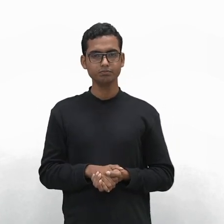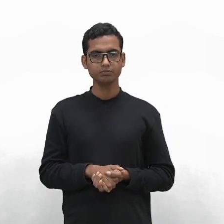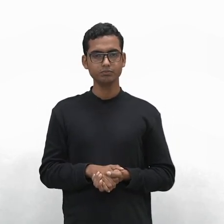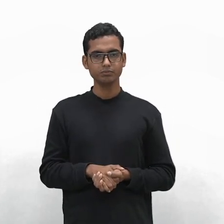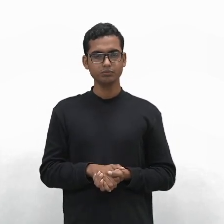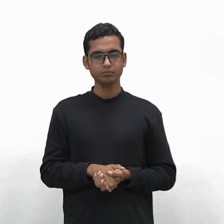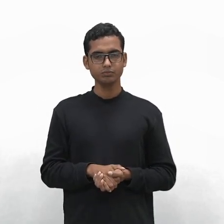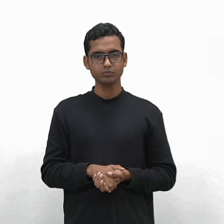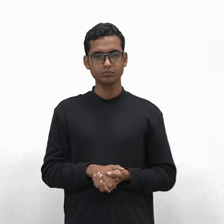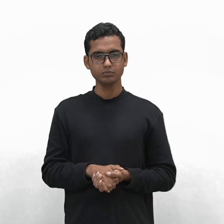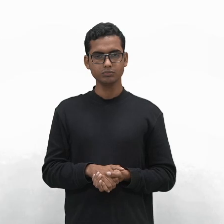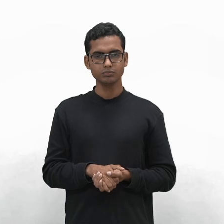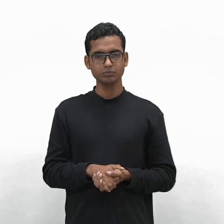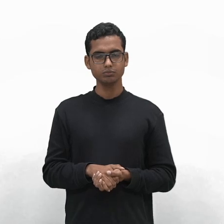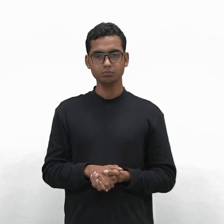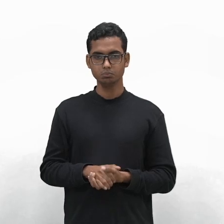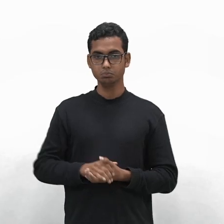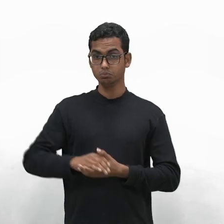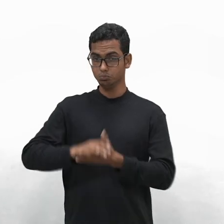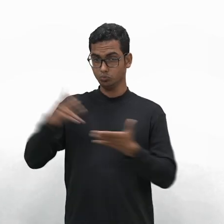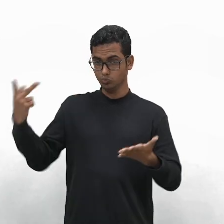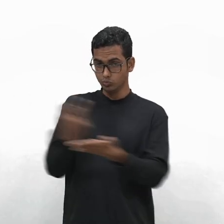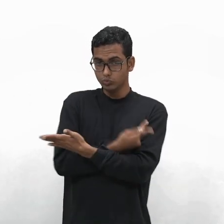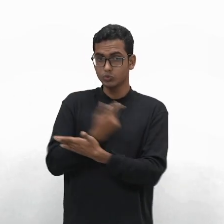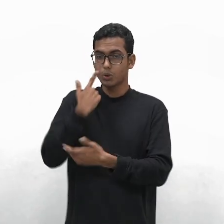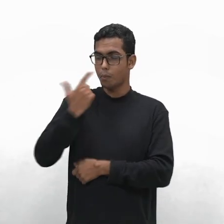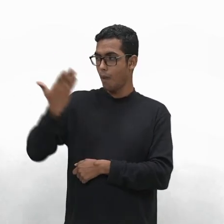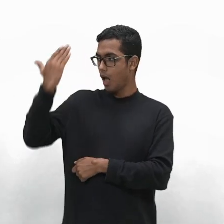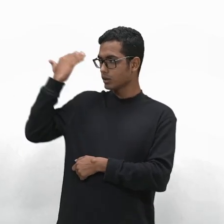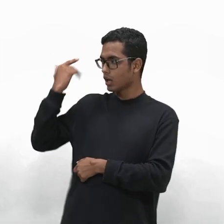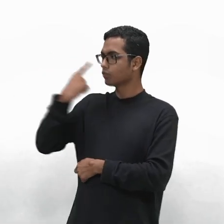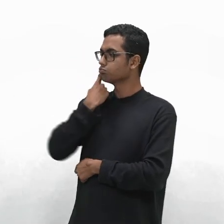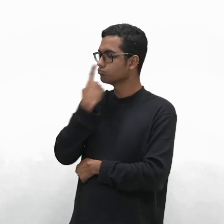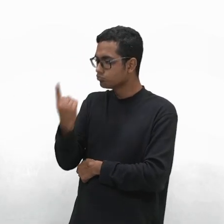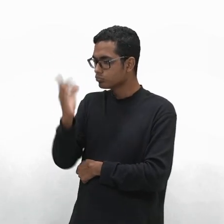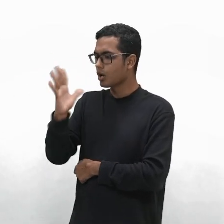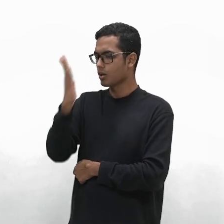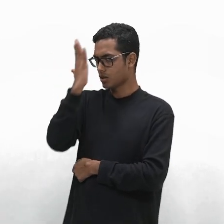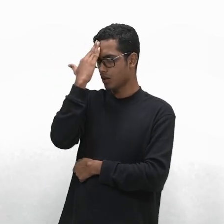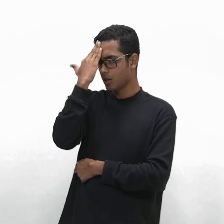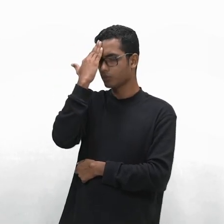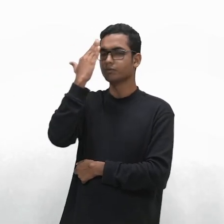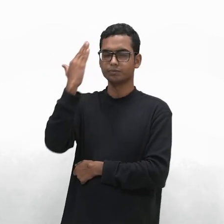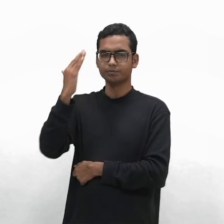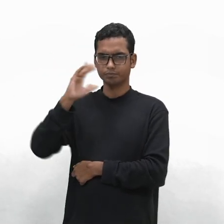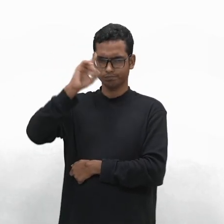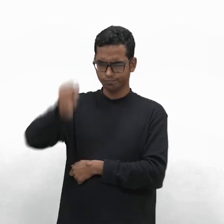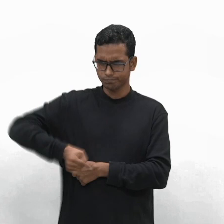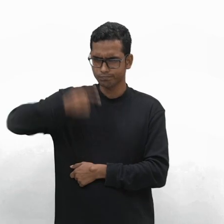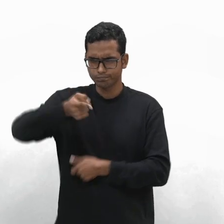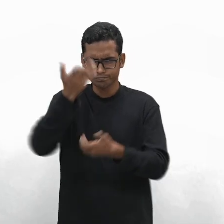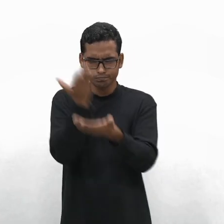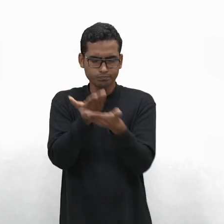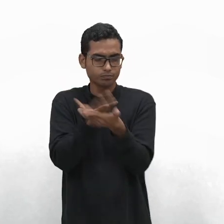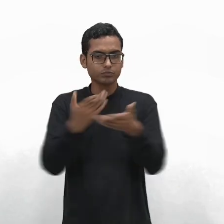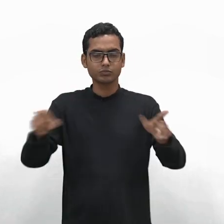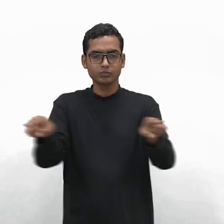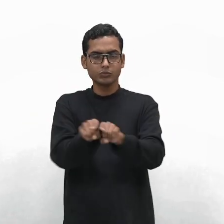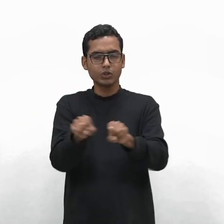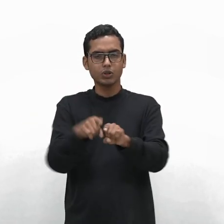reinterpretar algo que eu já vi anteriormente, como nós já vamos ver mais adiante na nossa aula.